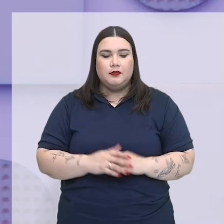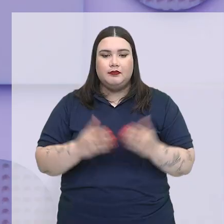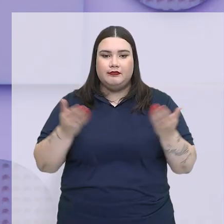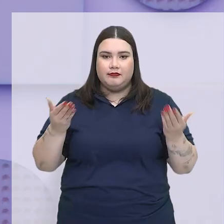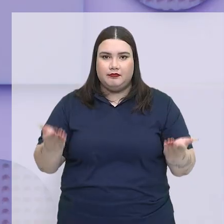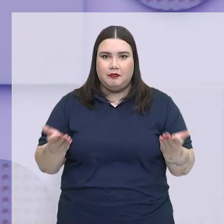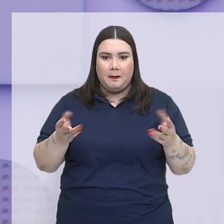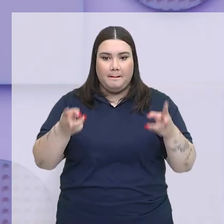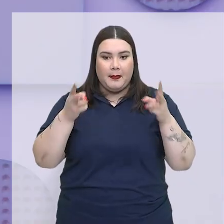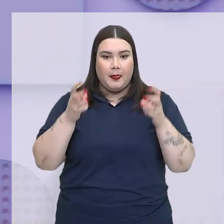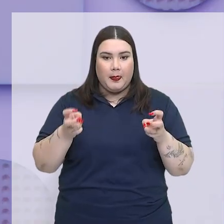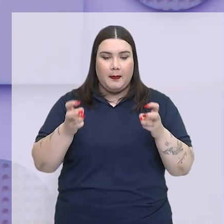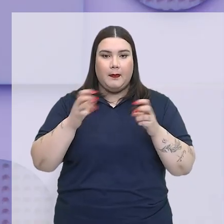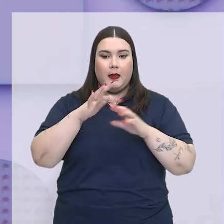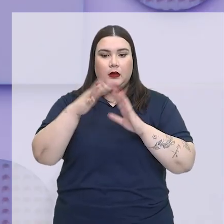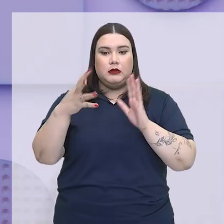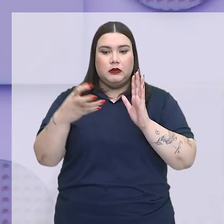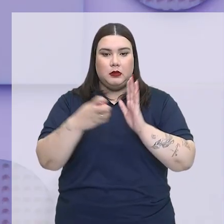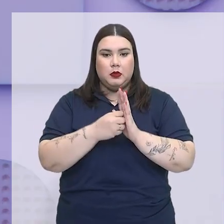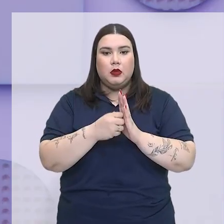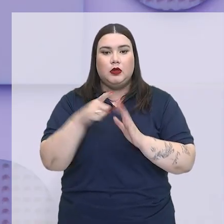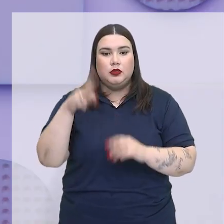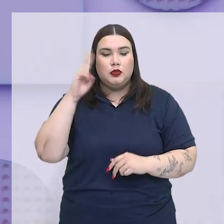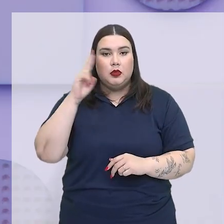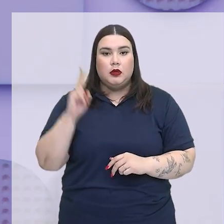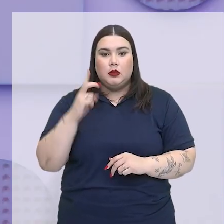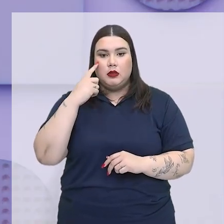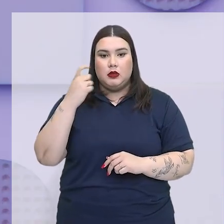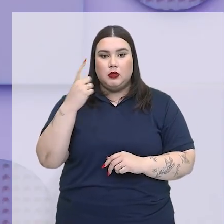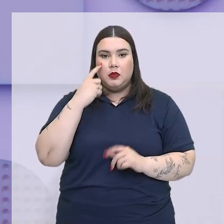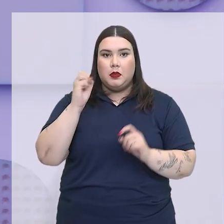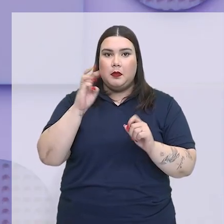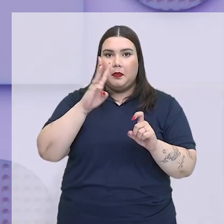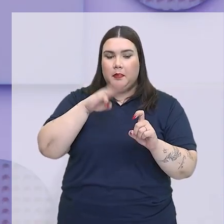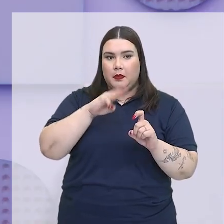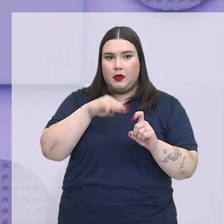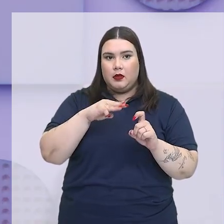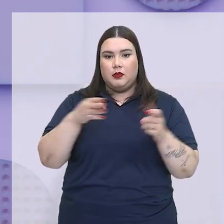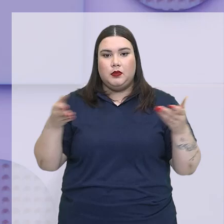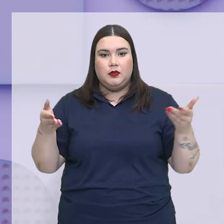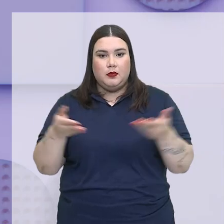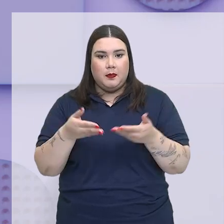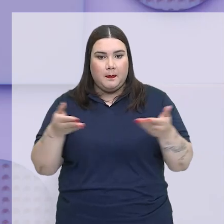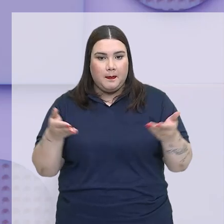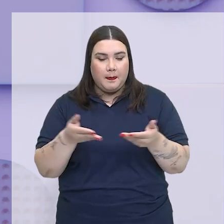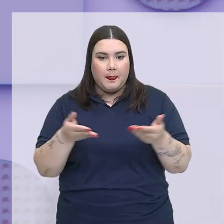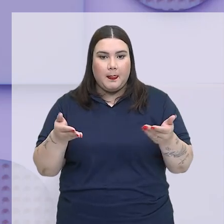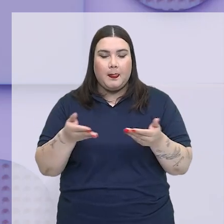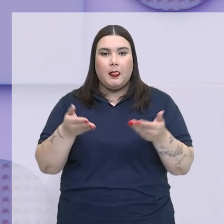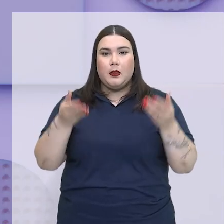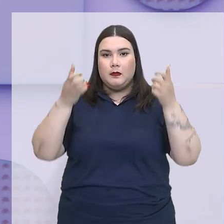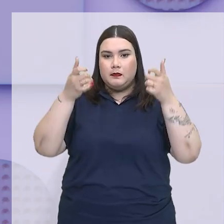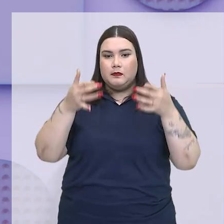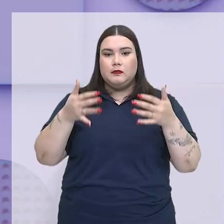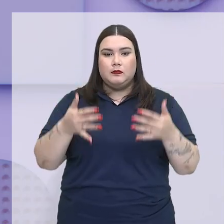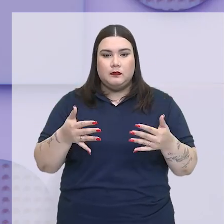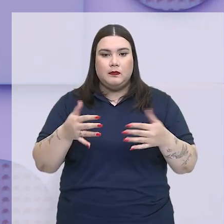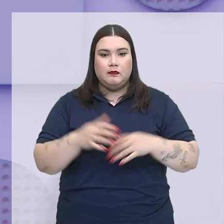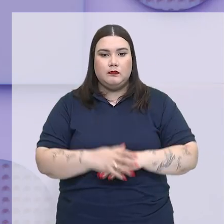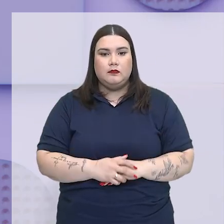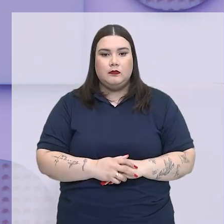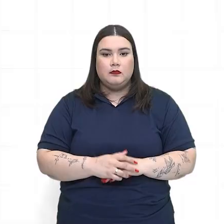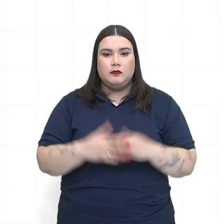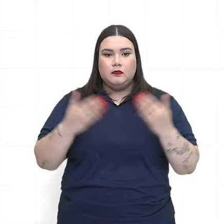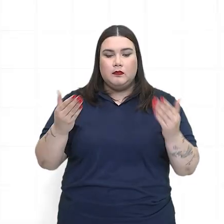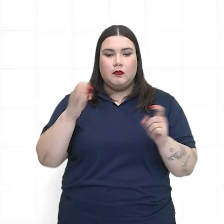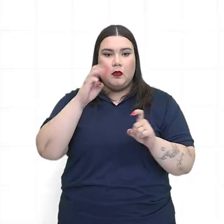Então, esse é um símbolo, essa é uma história bem interessante de um mito, que é o que nós vamos conceituar agora, que